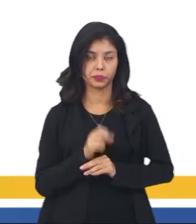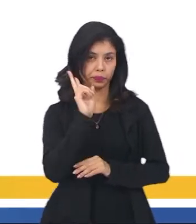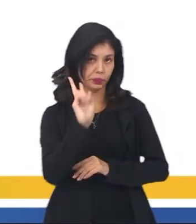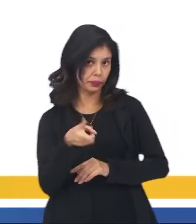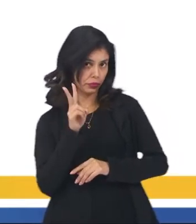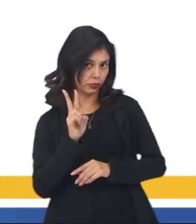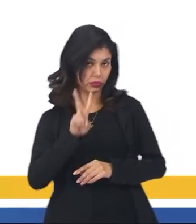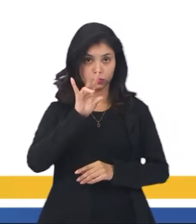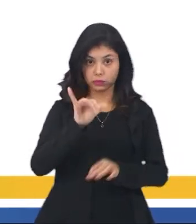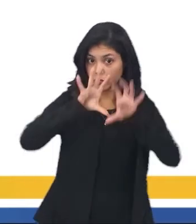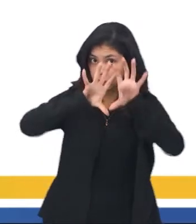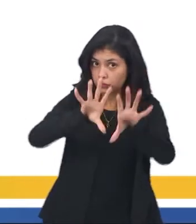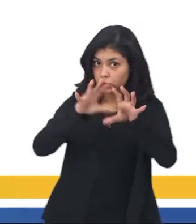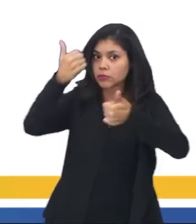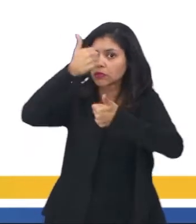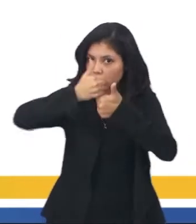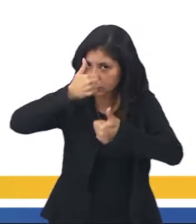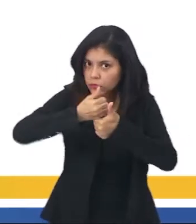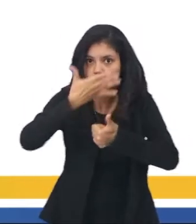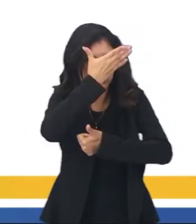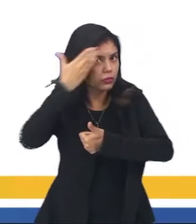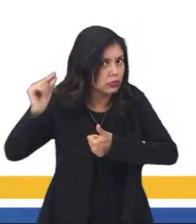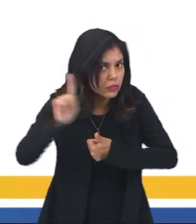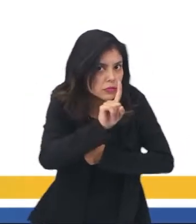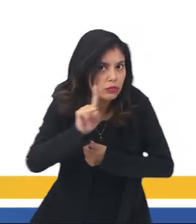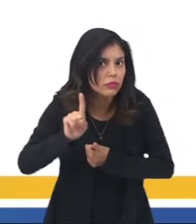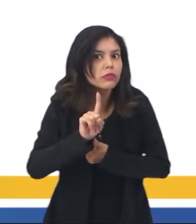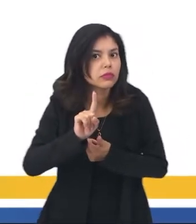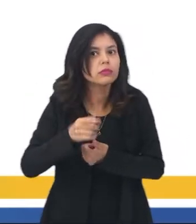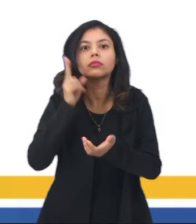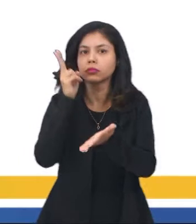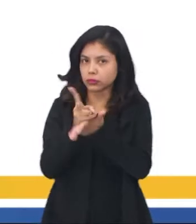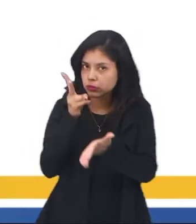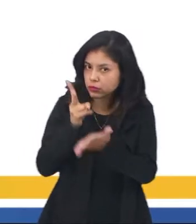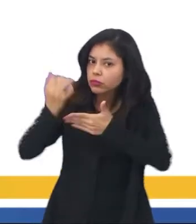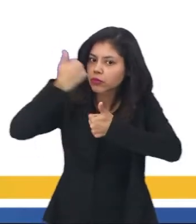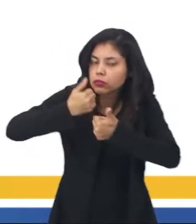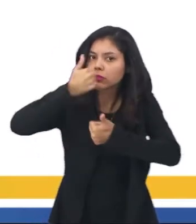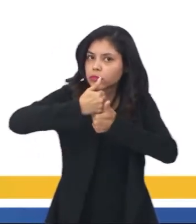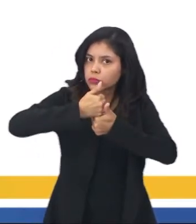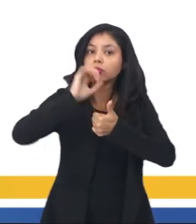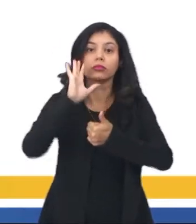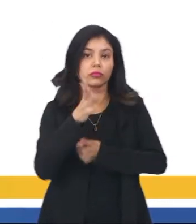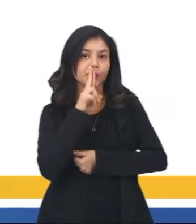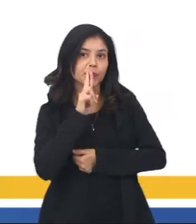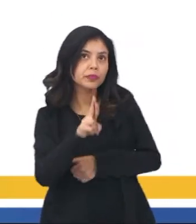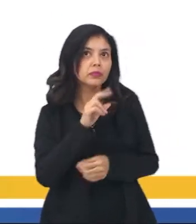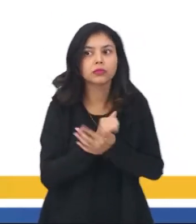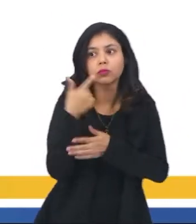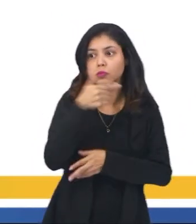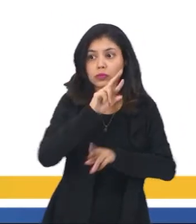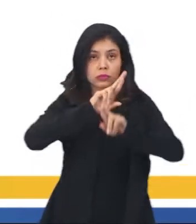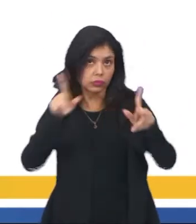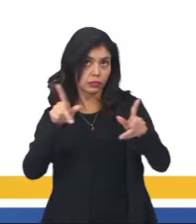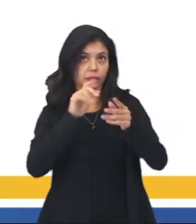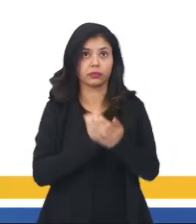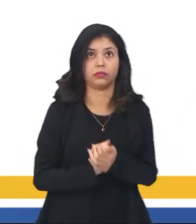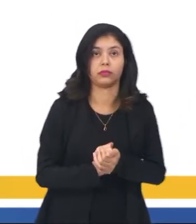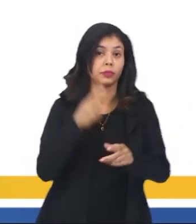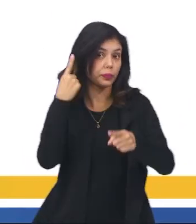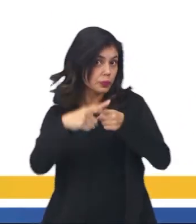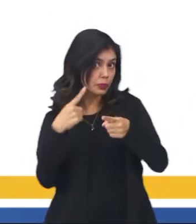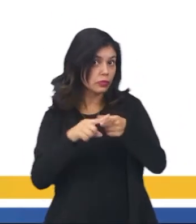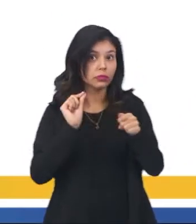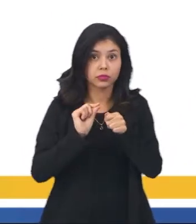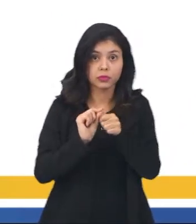Sempre vou fazer a substituição. Não esqueça disso. Né? Substituir, vamos fazer os cálculos. São dois separadamente. Né? Porque